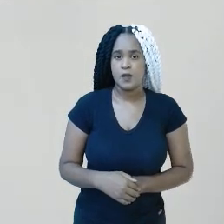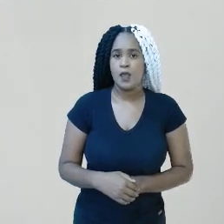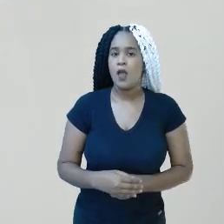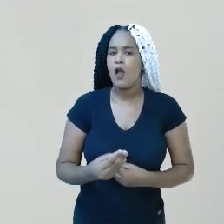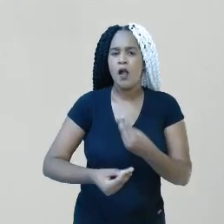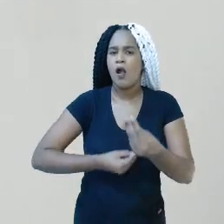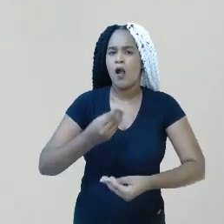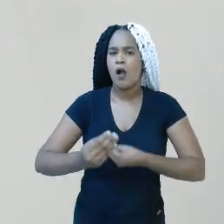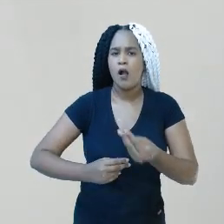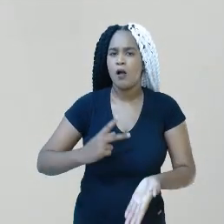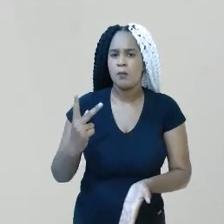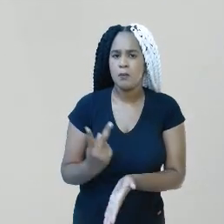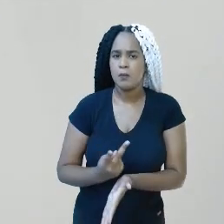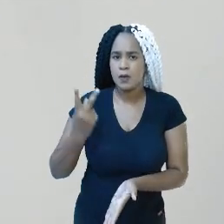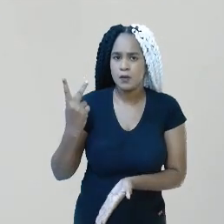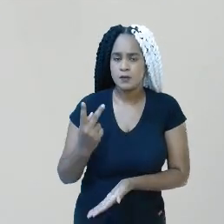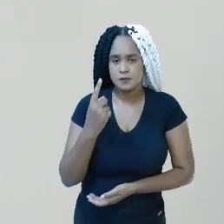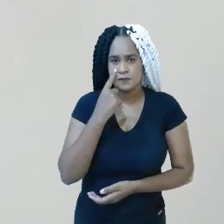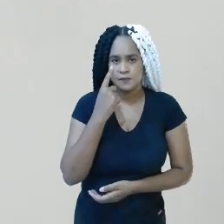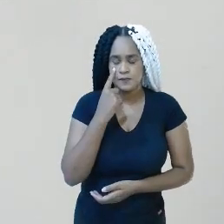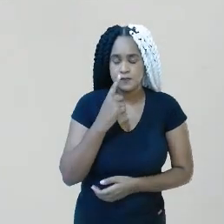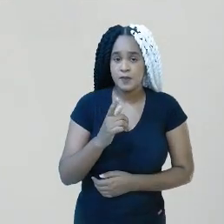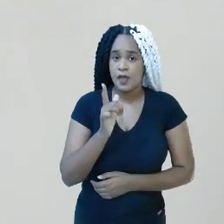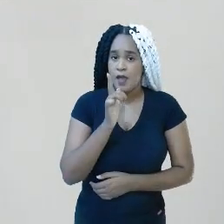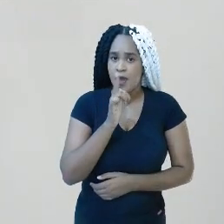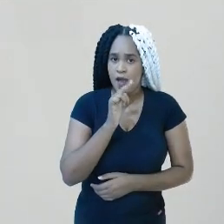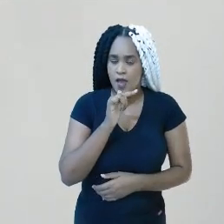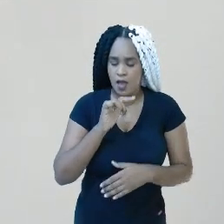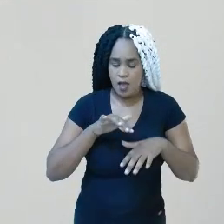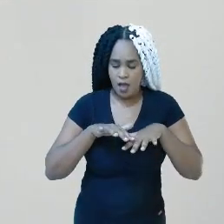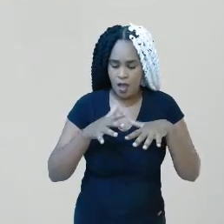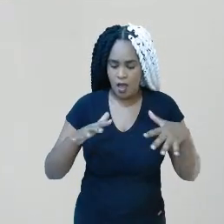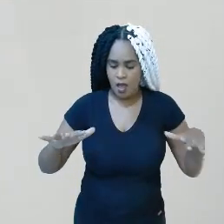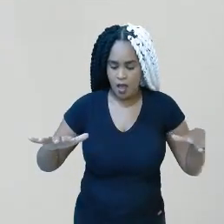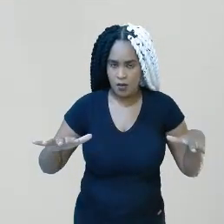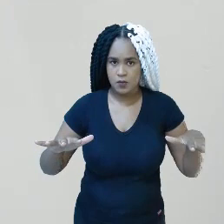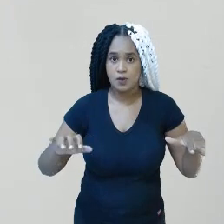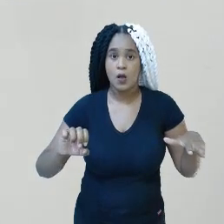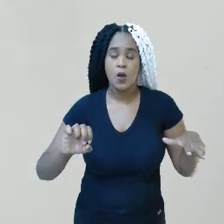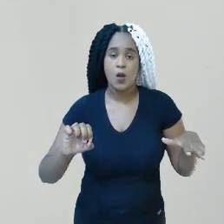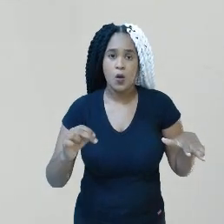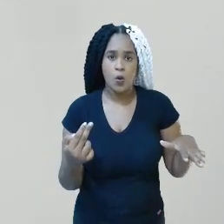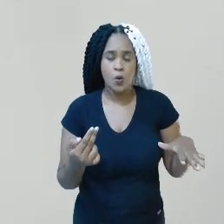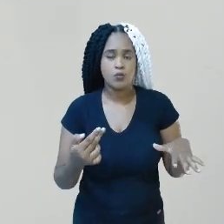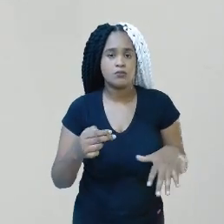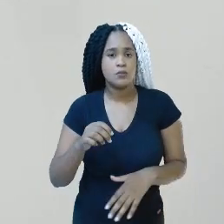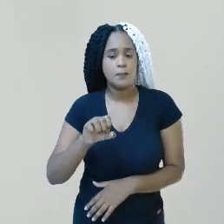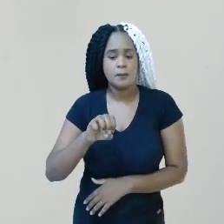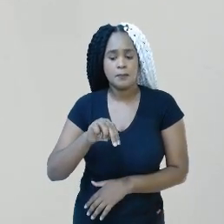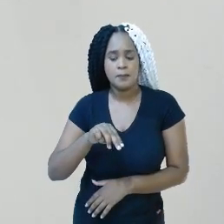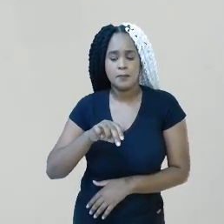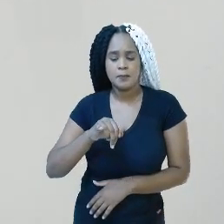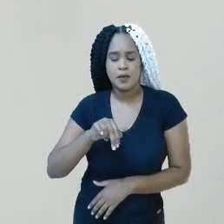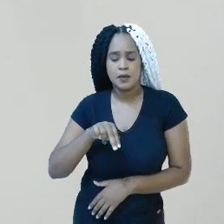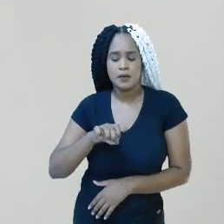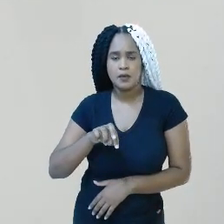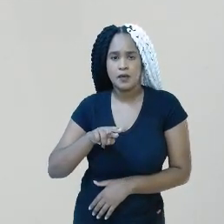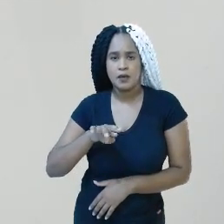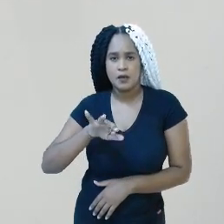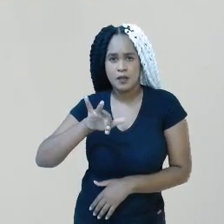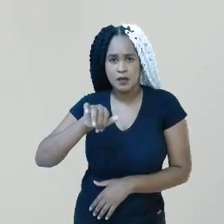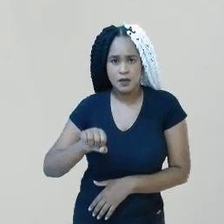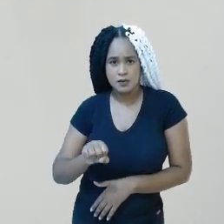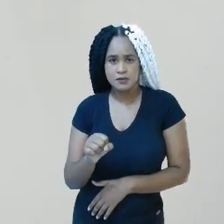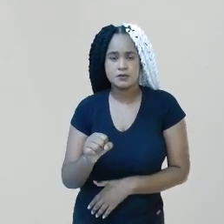acontece quando a água e os sais minerais são retirados do solo através da raiz da planta e